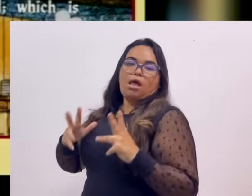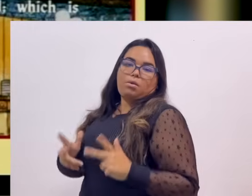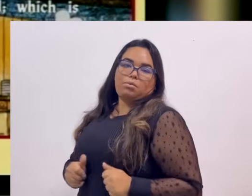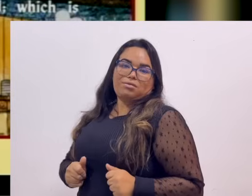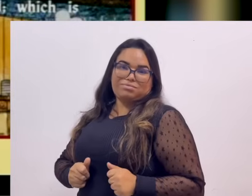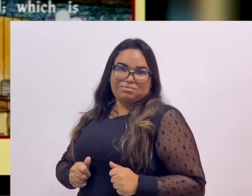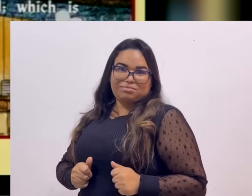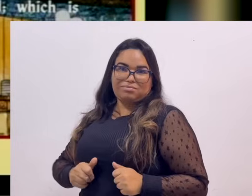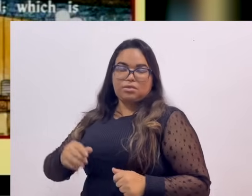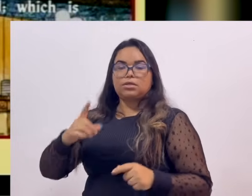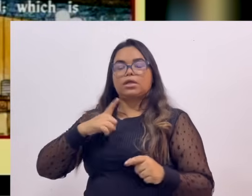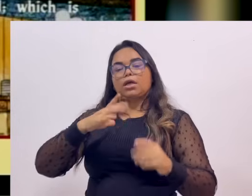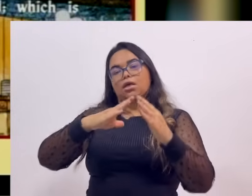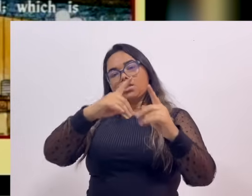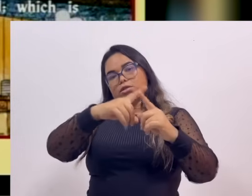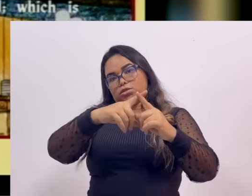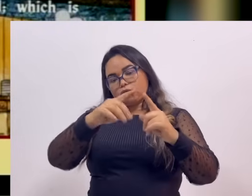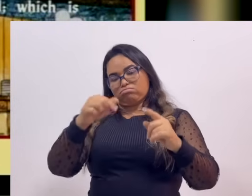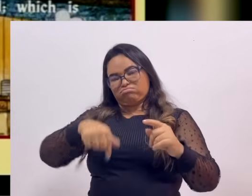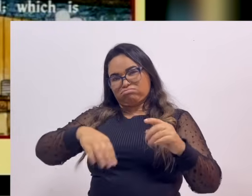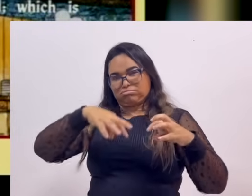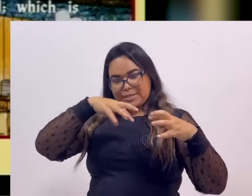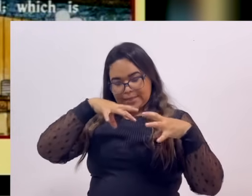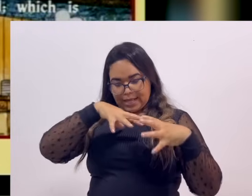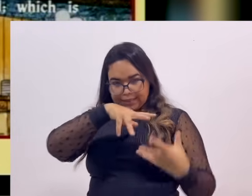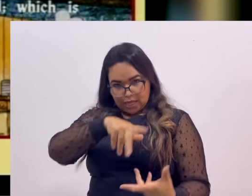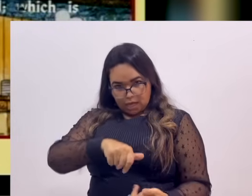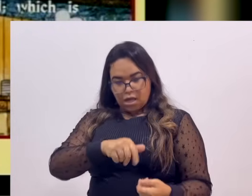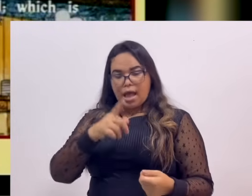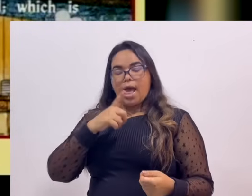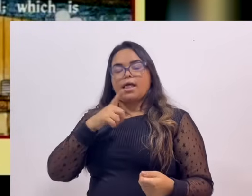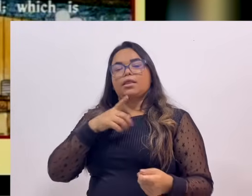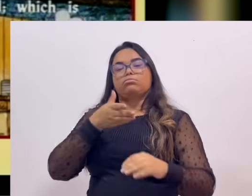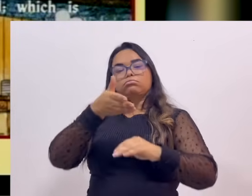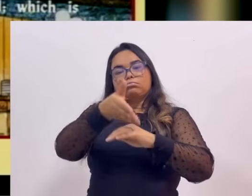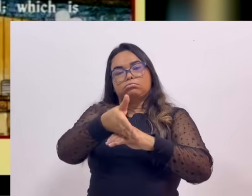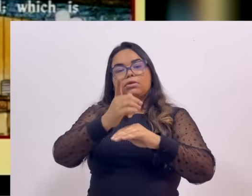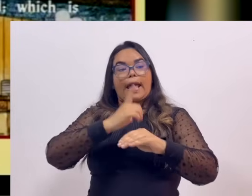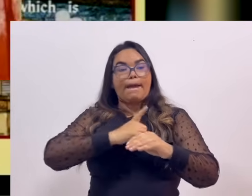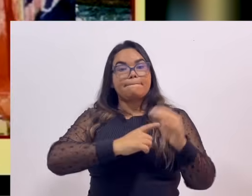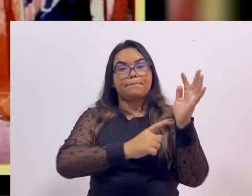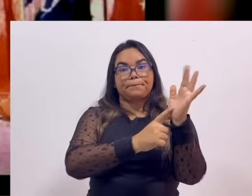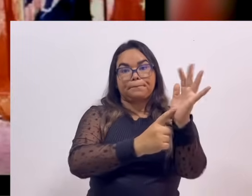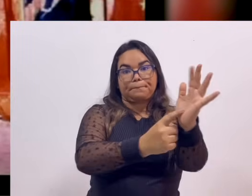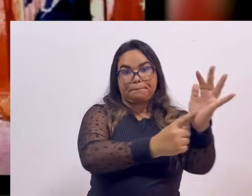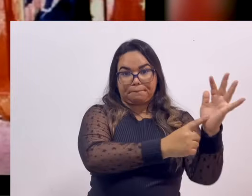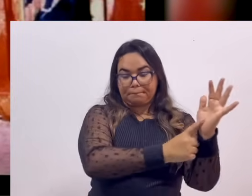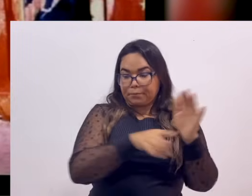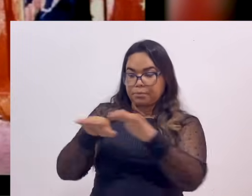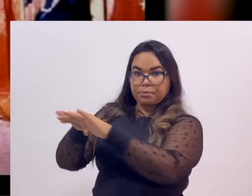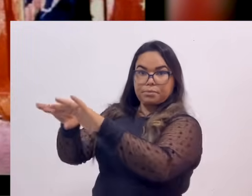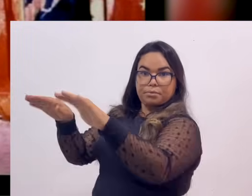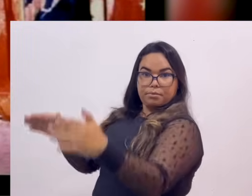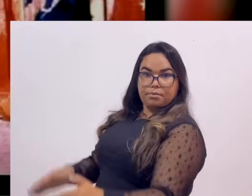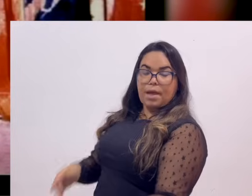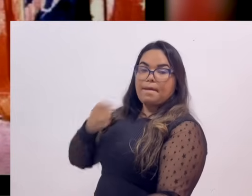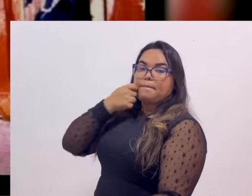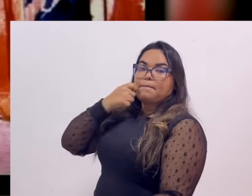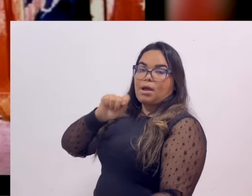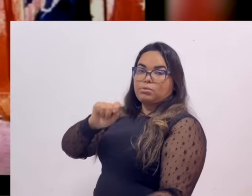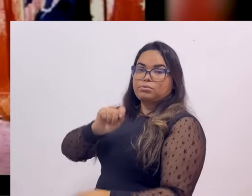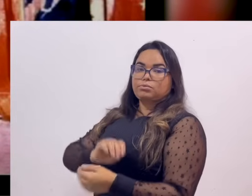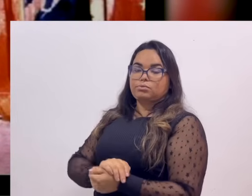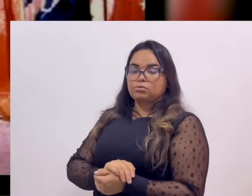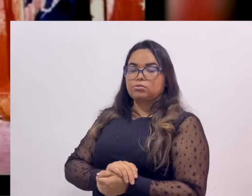tabernáculo estava preparado o primeiro em que havia o candelabro e a mesa e os pães da proposição